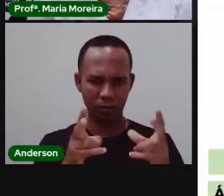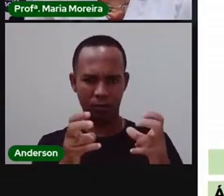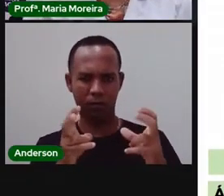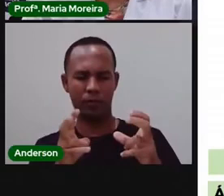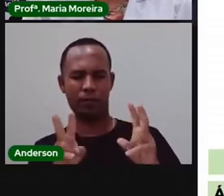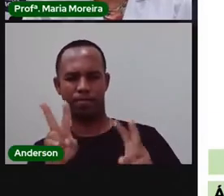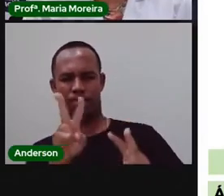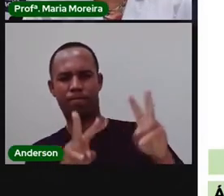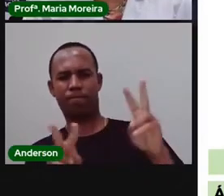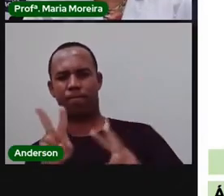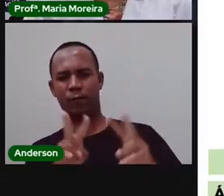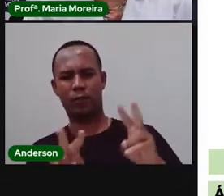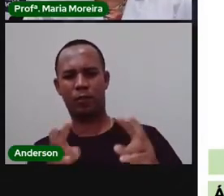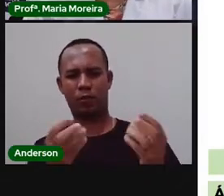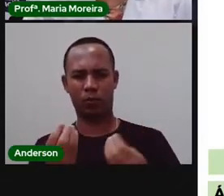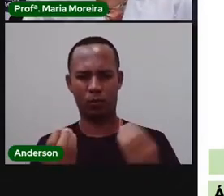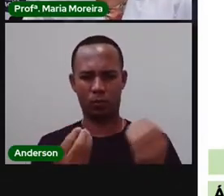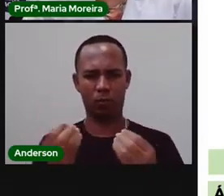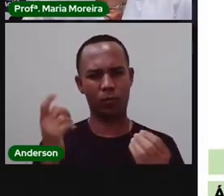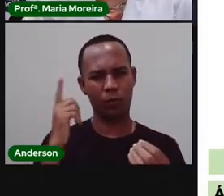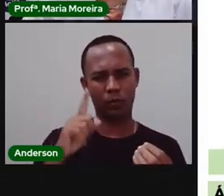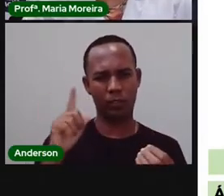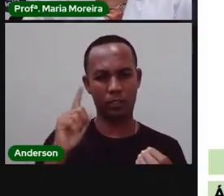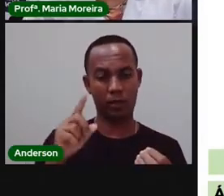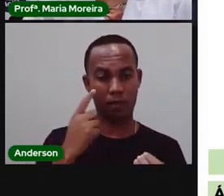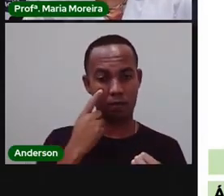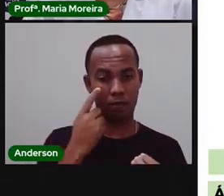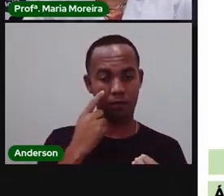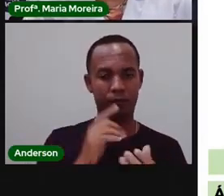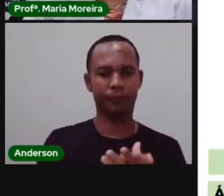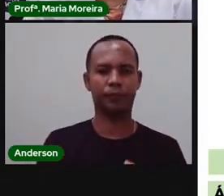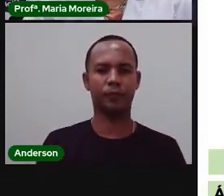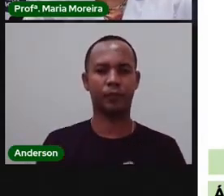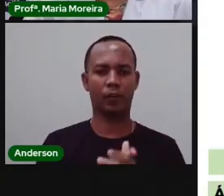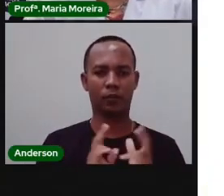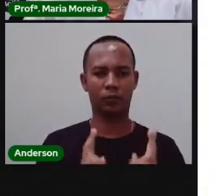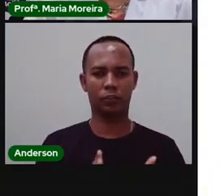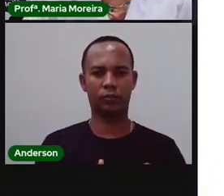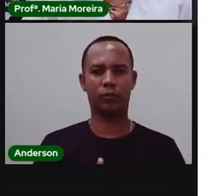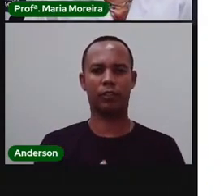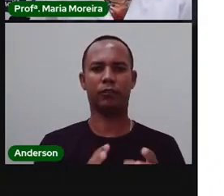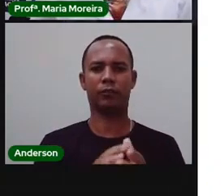visualizar esse caminhão. Certo? Vamos lá. Seguindo.